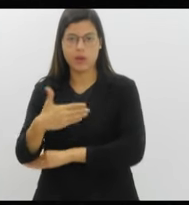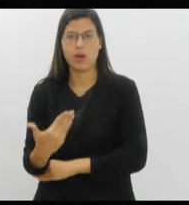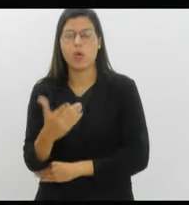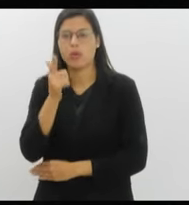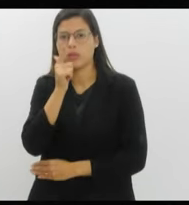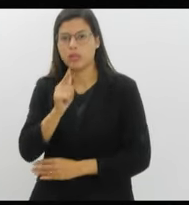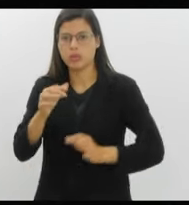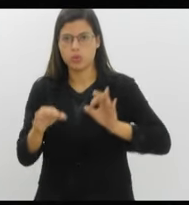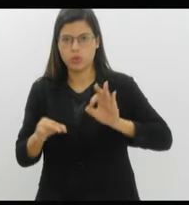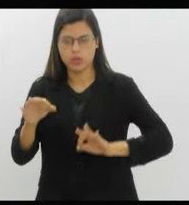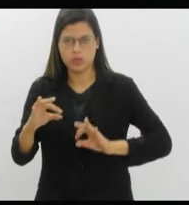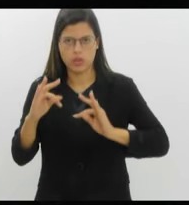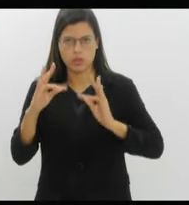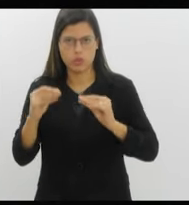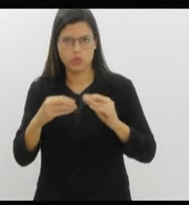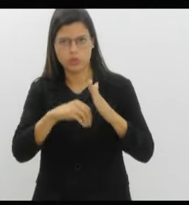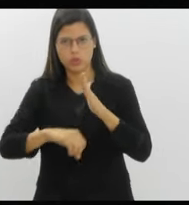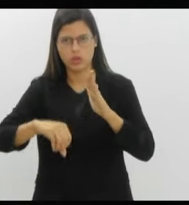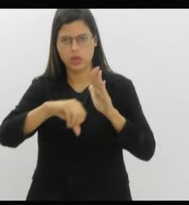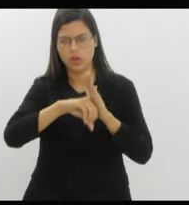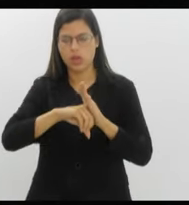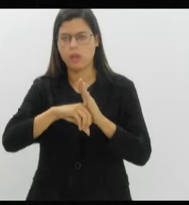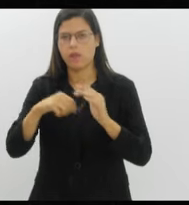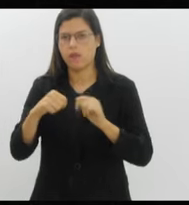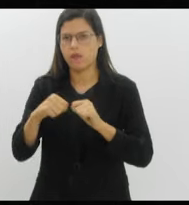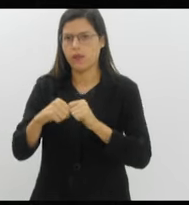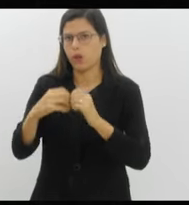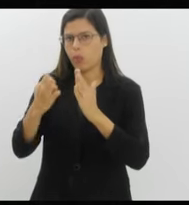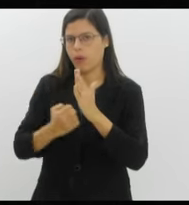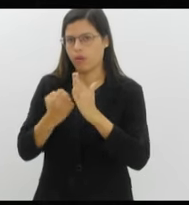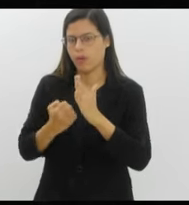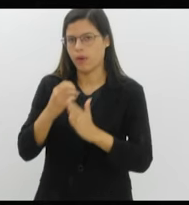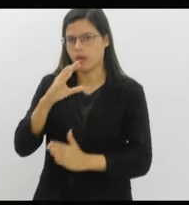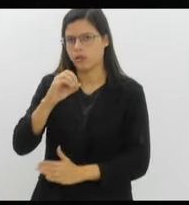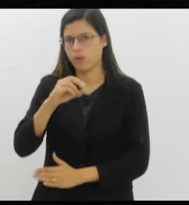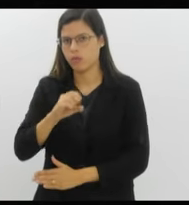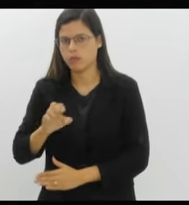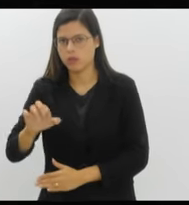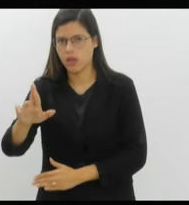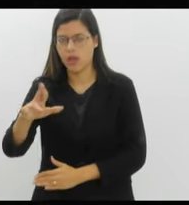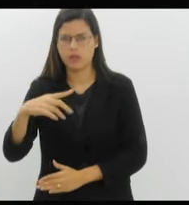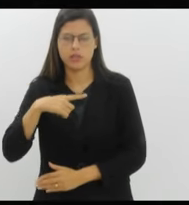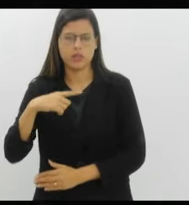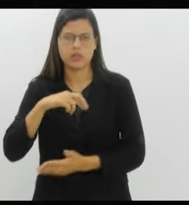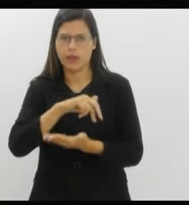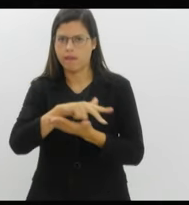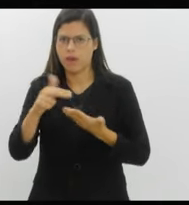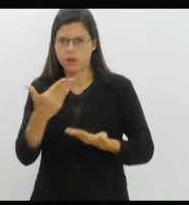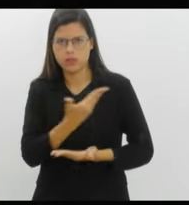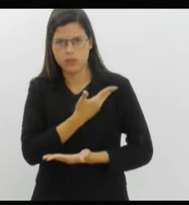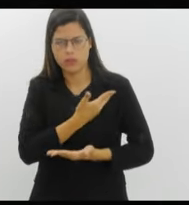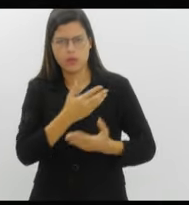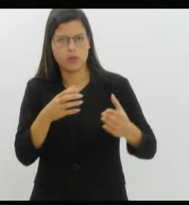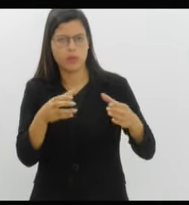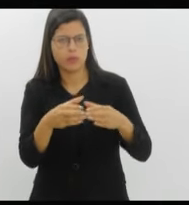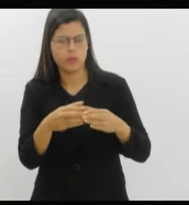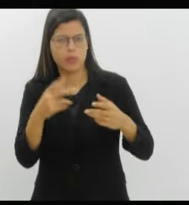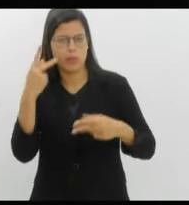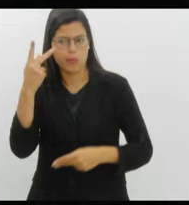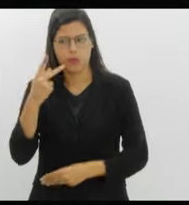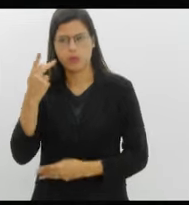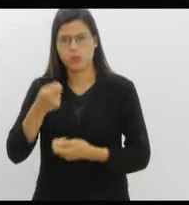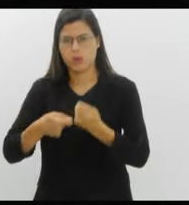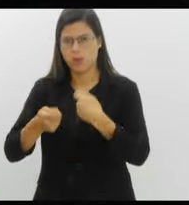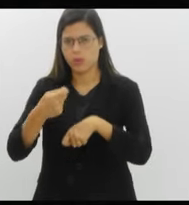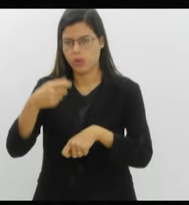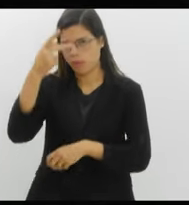por todos os crimes cometidos pela Conser. A Conser tem muitos amigos, grupos políticos, econômicos, gente que